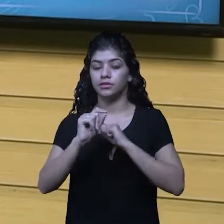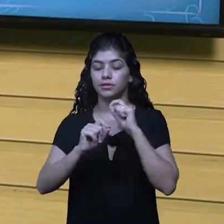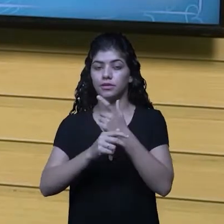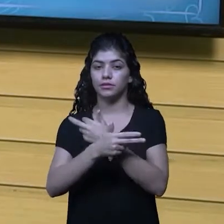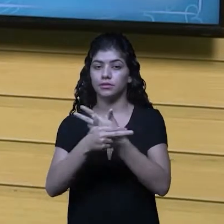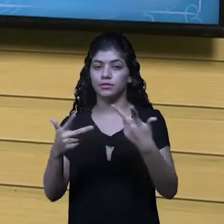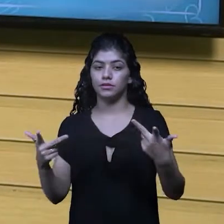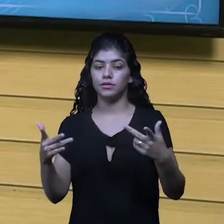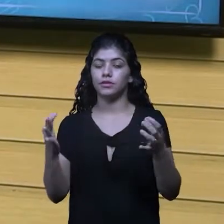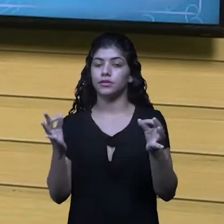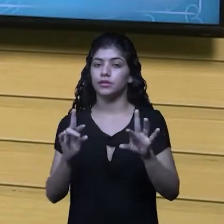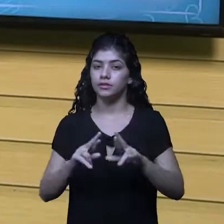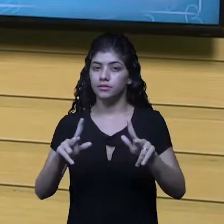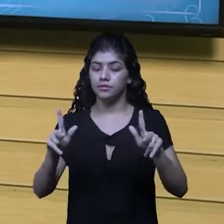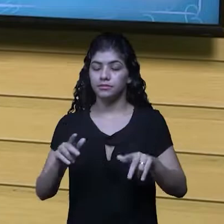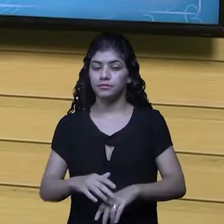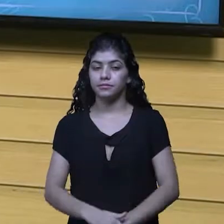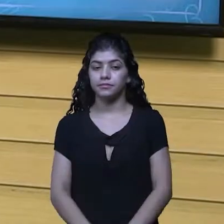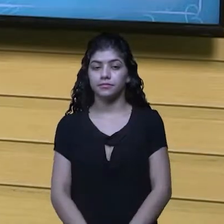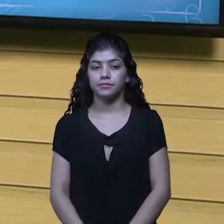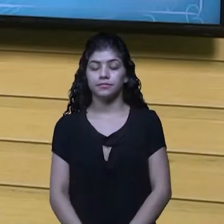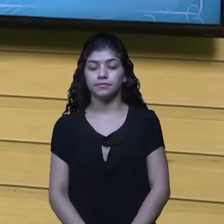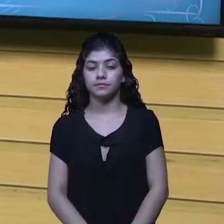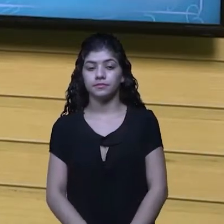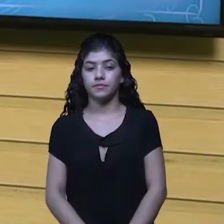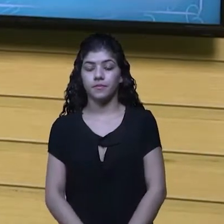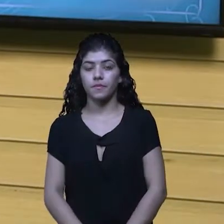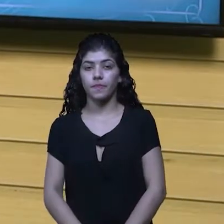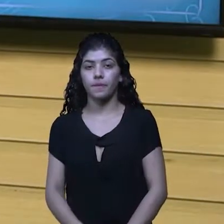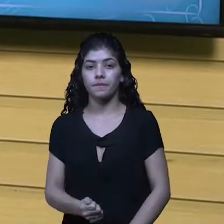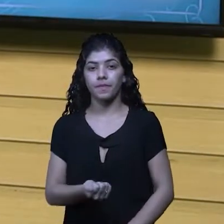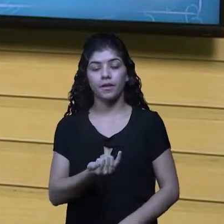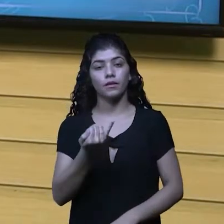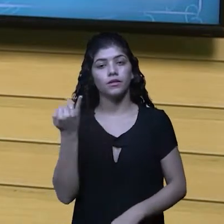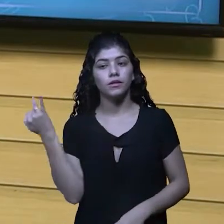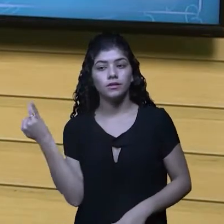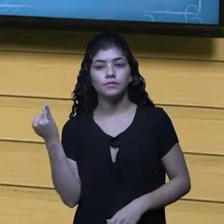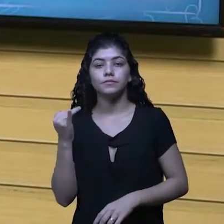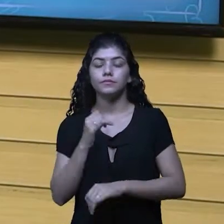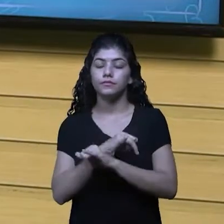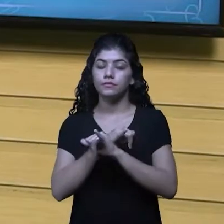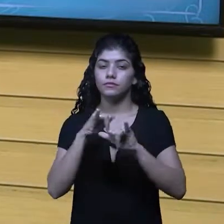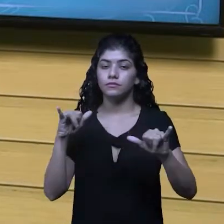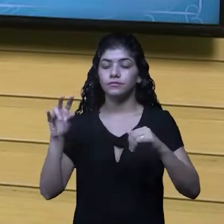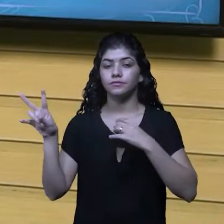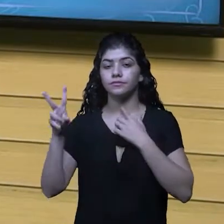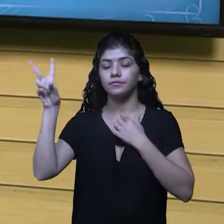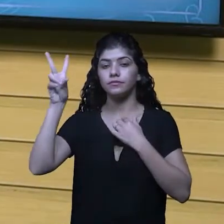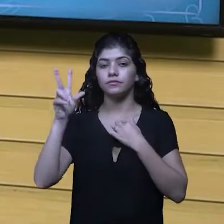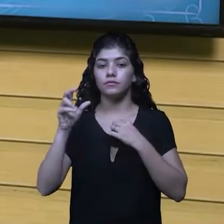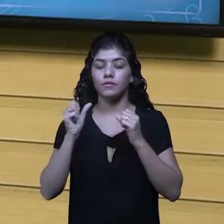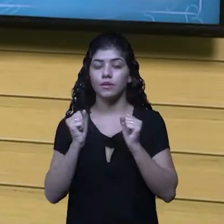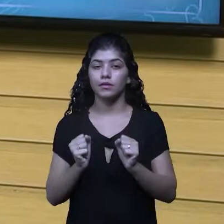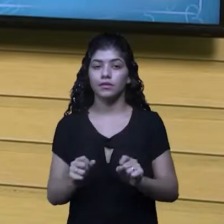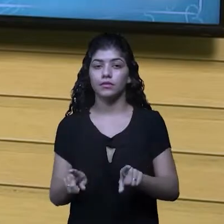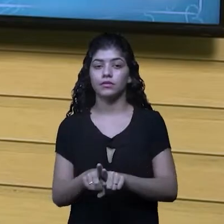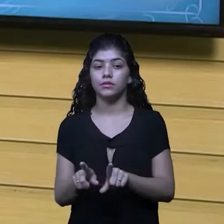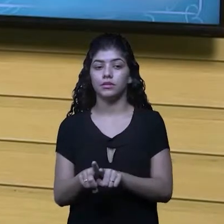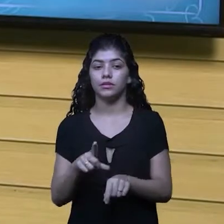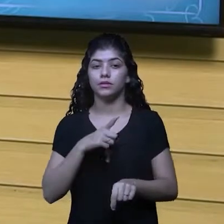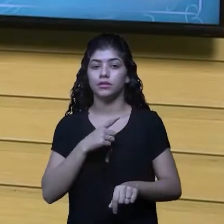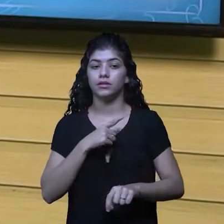valores um pouquinho diferentes. E daí, com essa quantidade de informações, de valores medidos, nós podemos